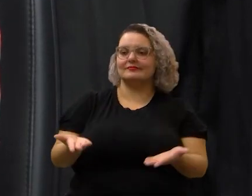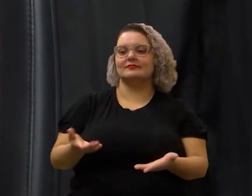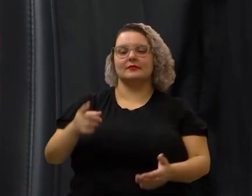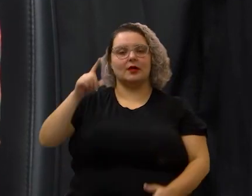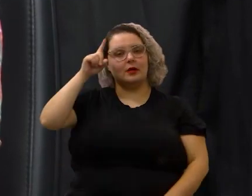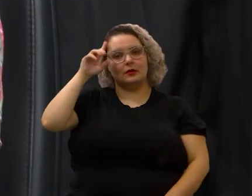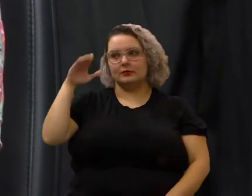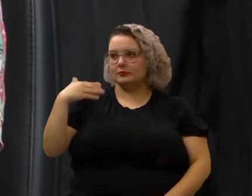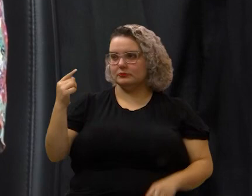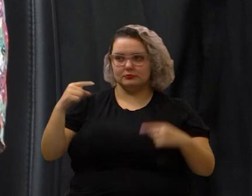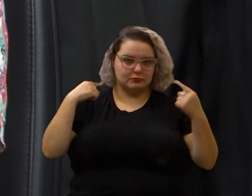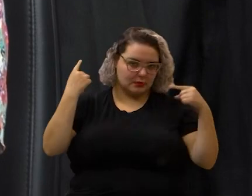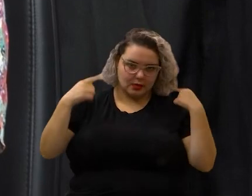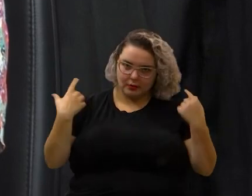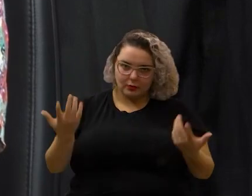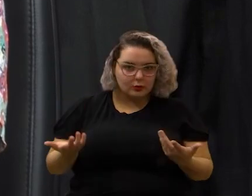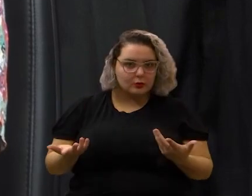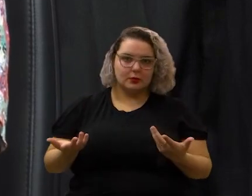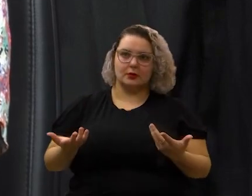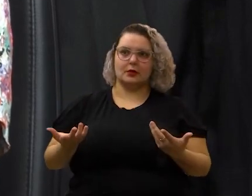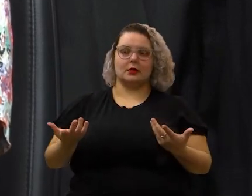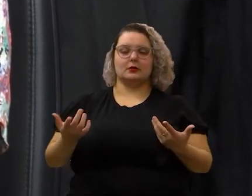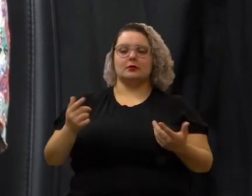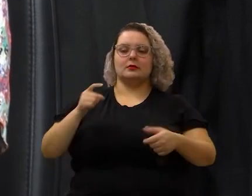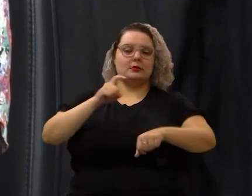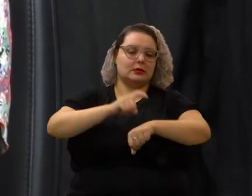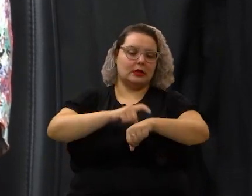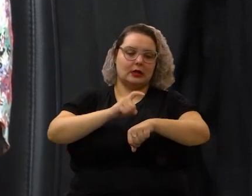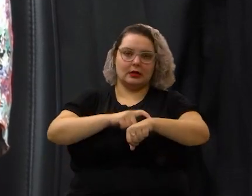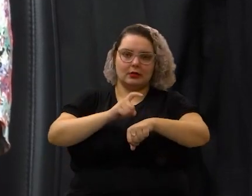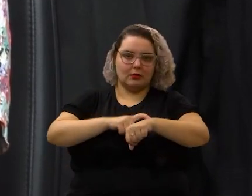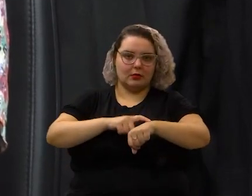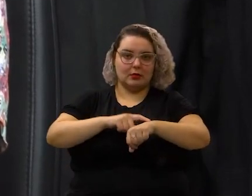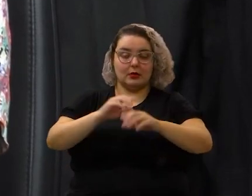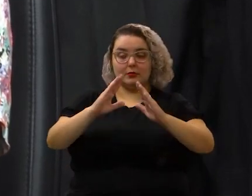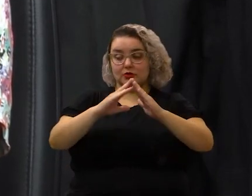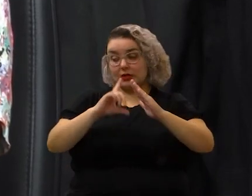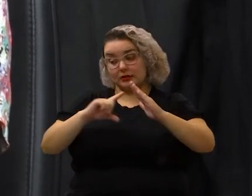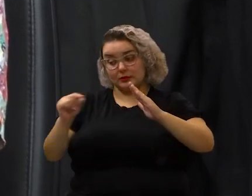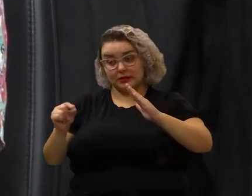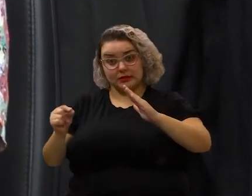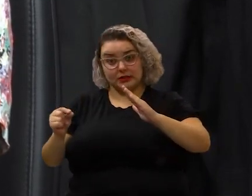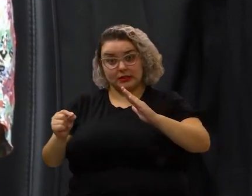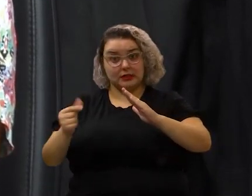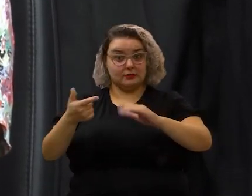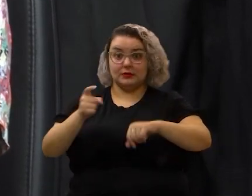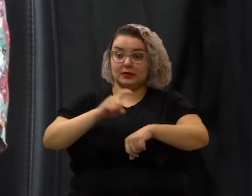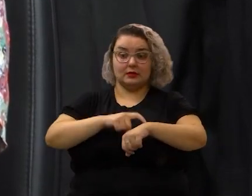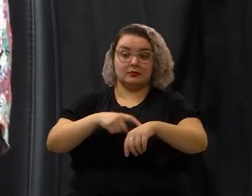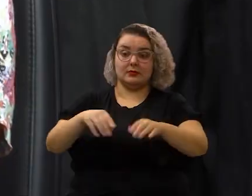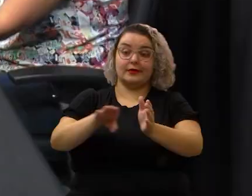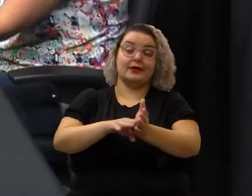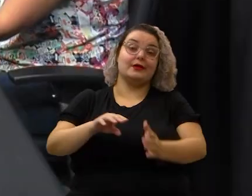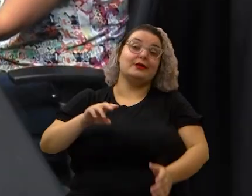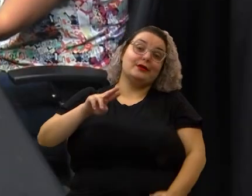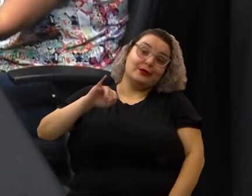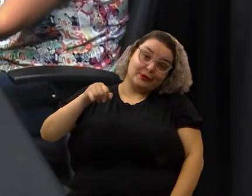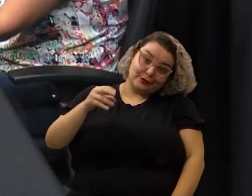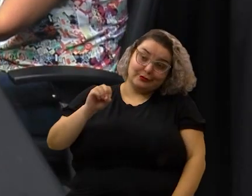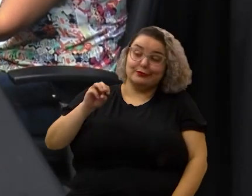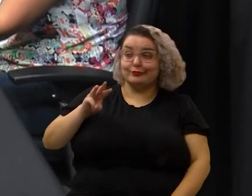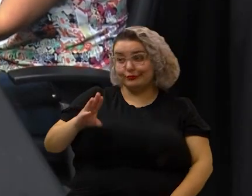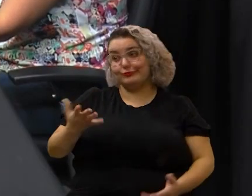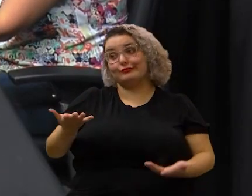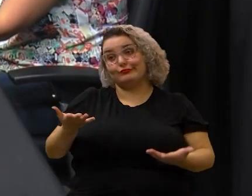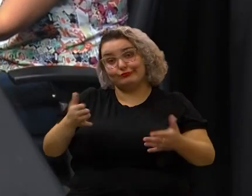situações nessa rotina maluca, porque, assim, a gente tem hora pra sair, não tem hora pra chegar. E o Joe fica lá. O Joe fica